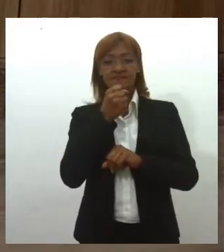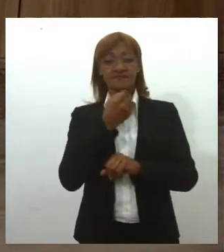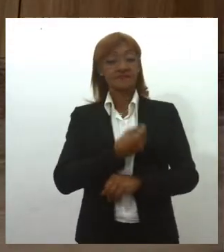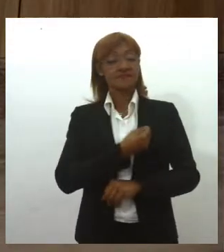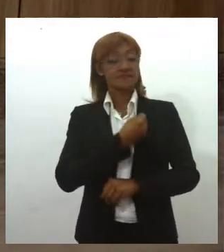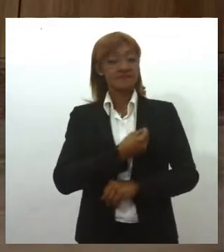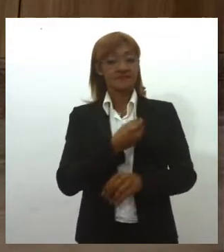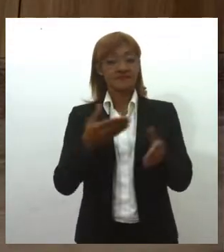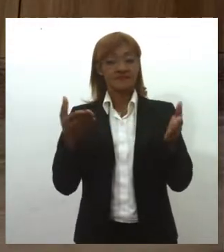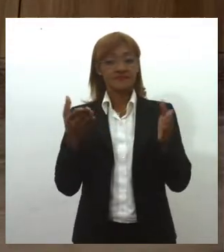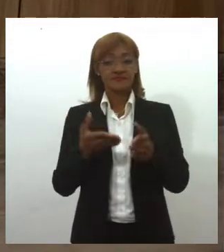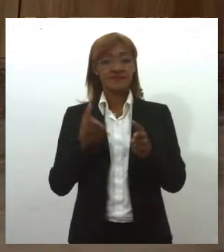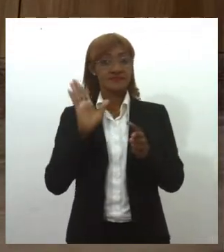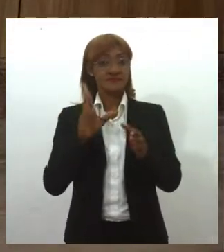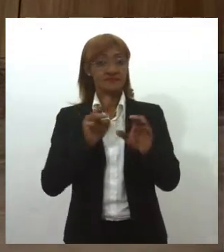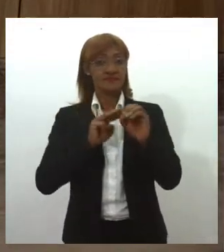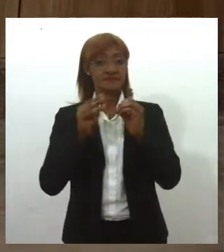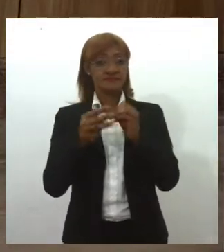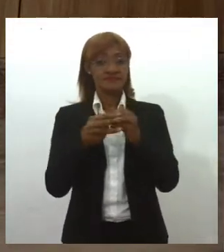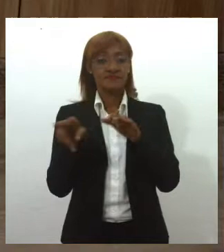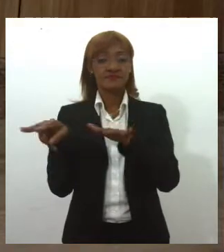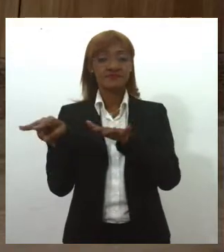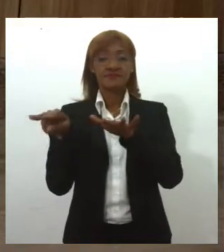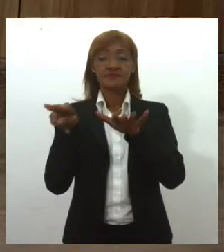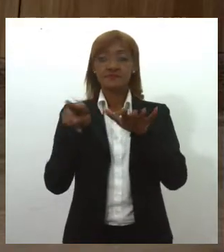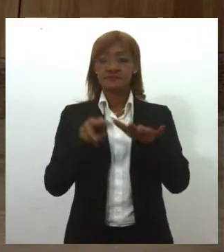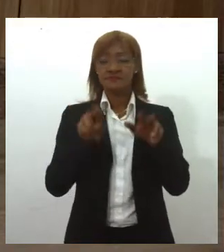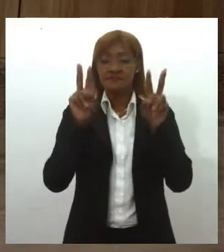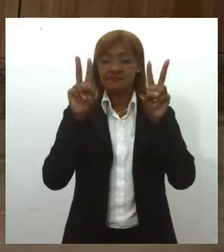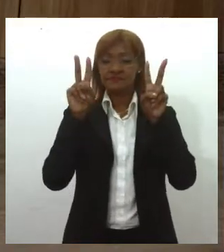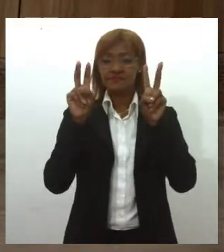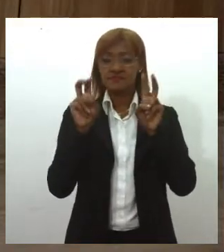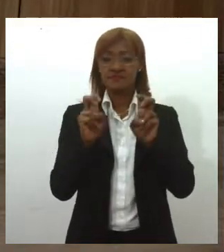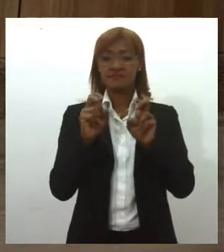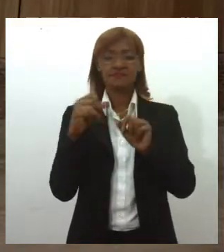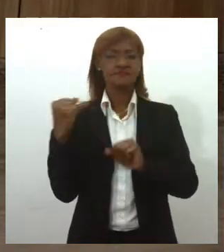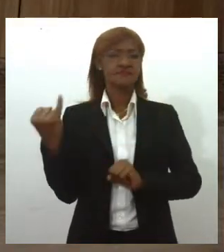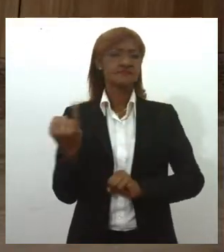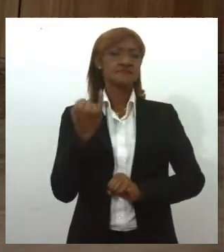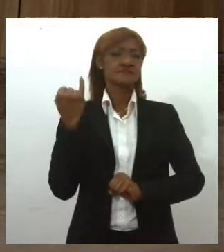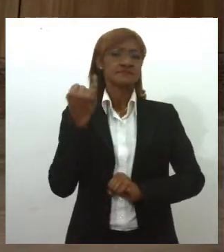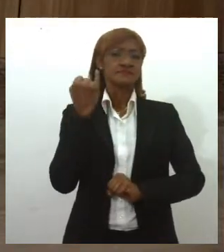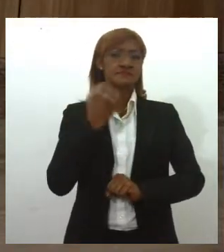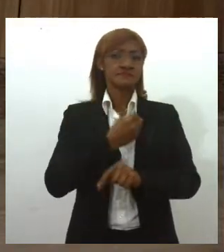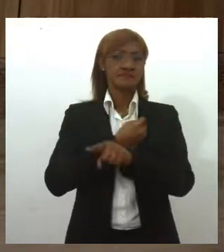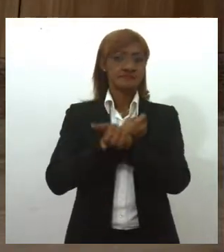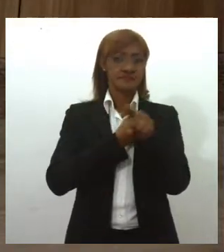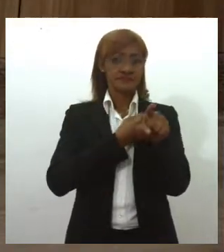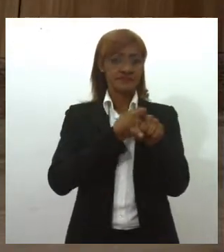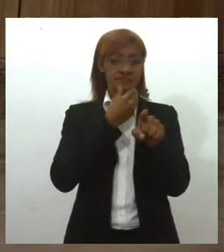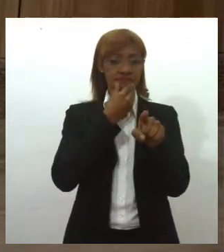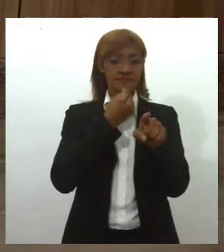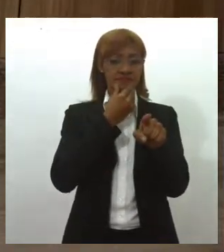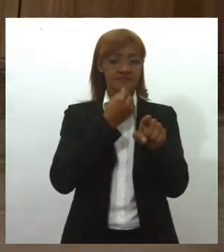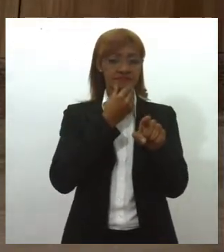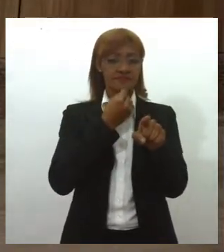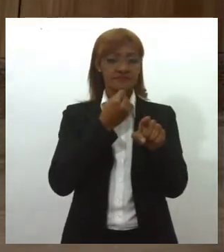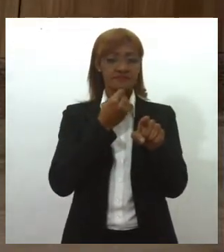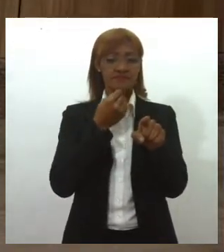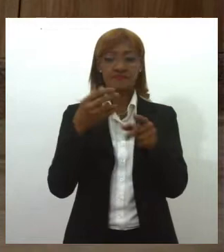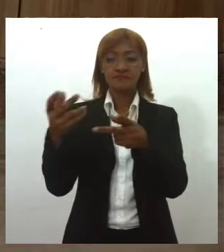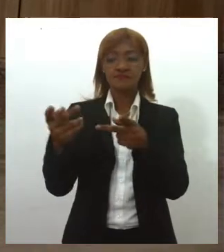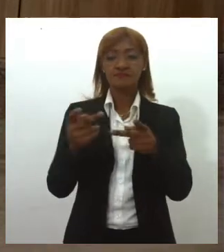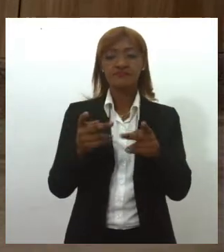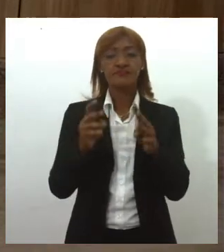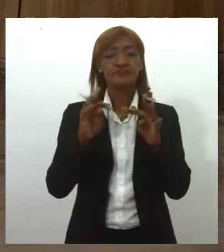sua TV Alese. E essa semana a gente traz um tema que mexe bastante com a vida de você, homem. Então a gente convida todo mundo que está em